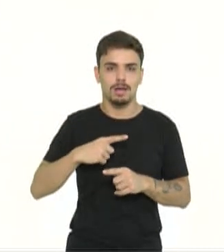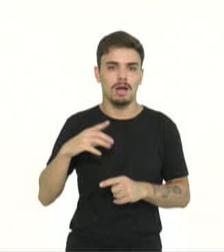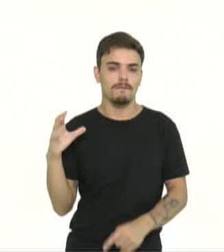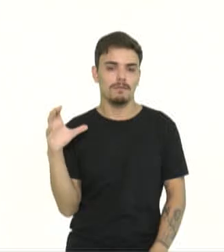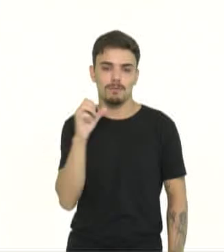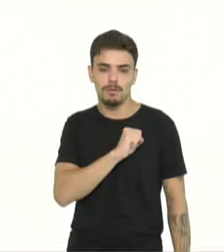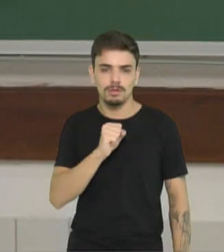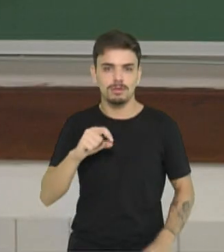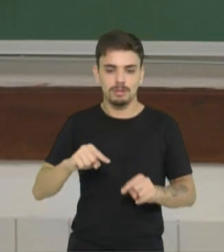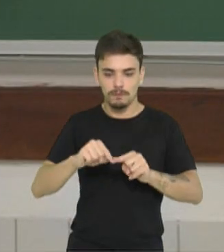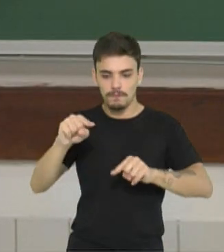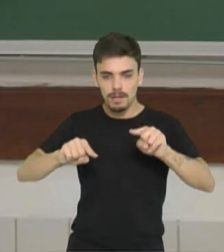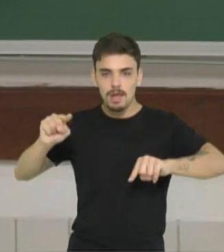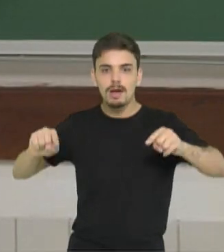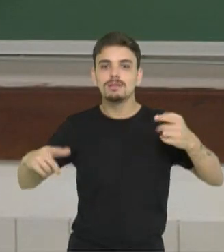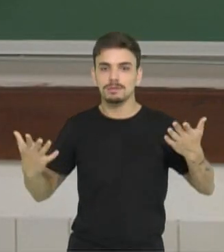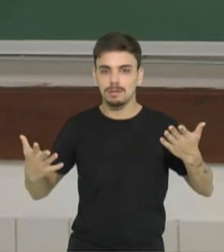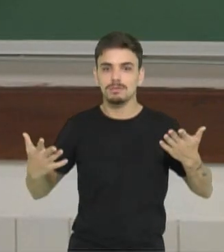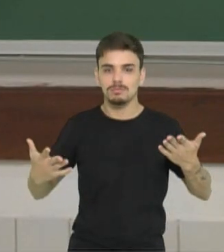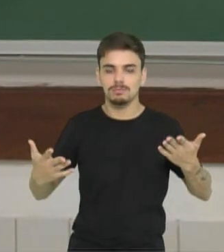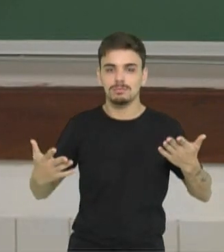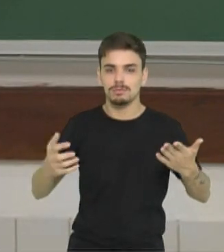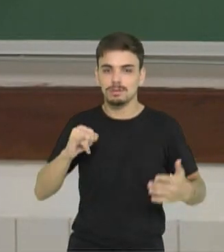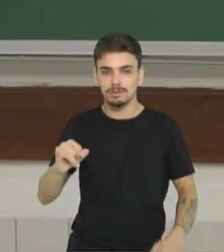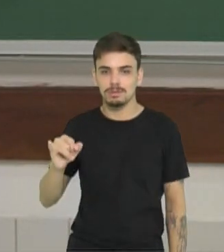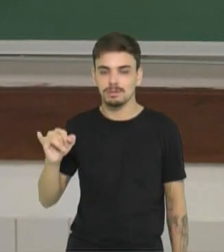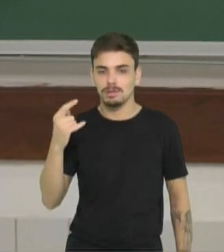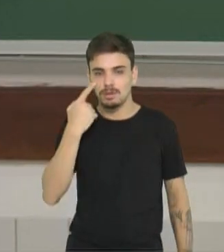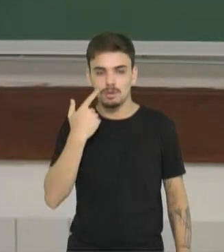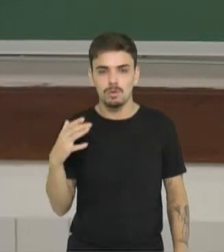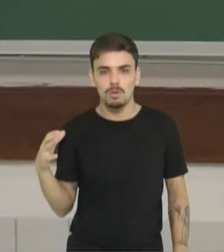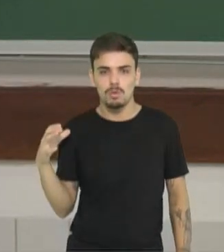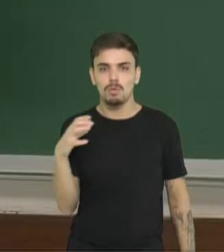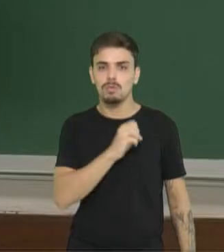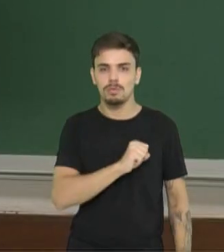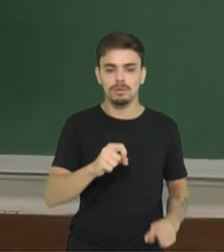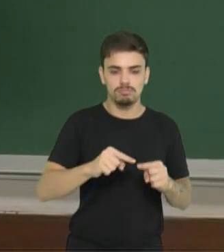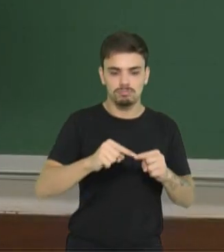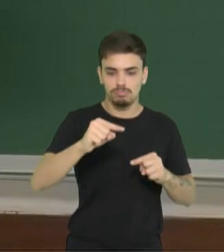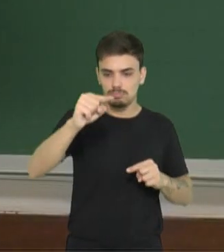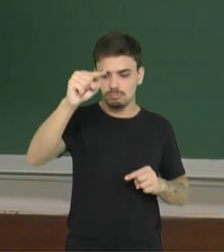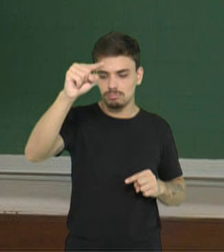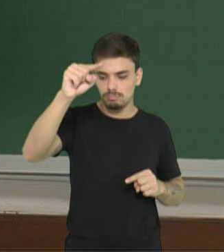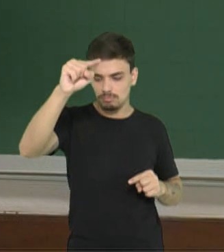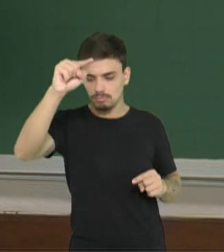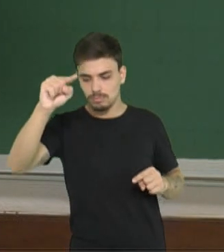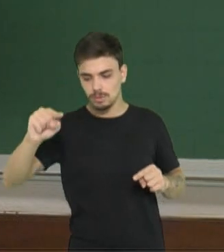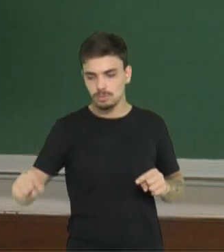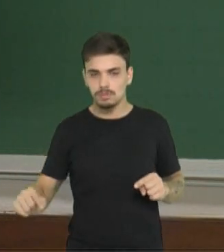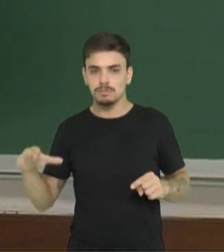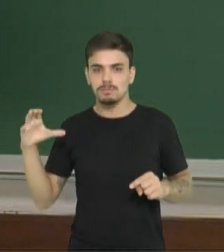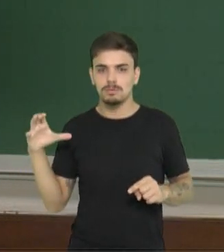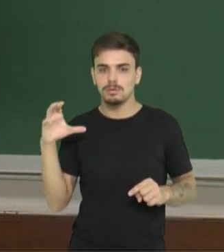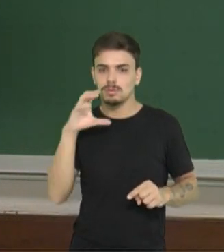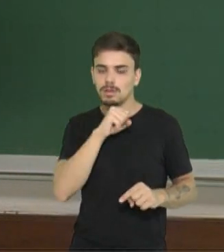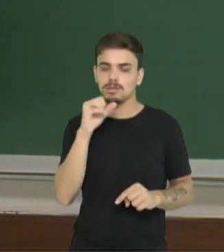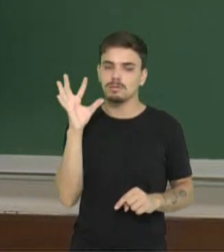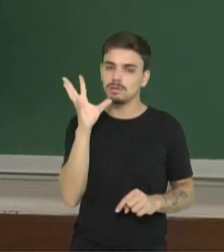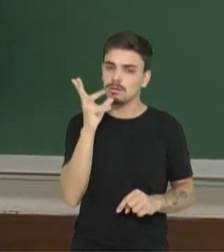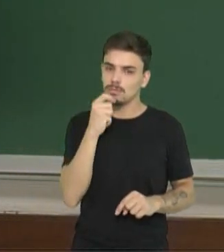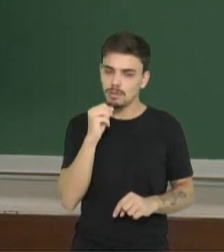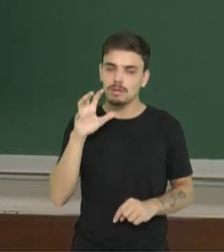de acordo com a aceleração. No momento essa velocidade aumenta, no outro momento essa velocidade diminui, né? E